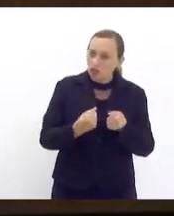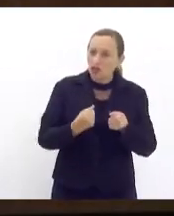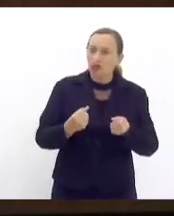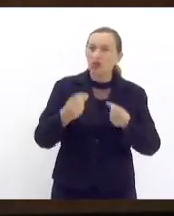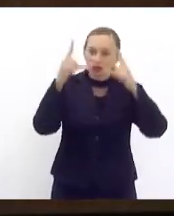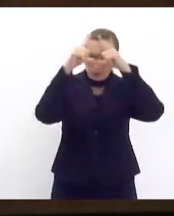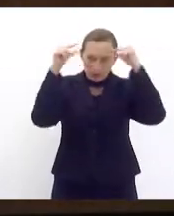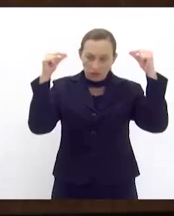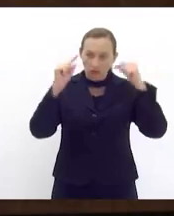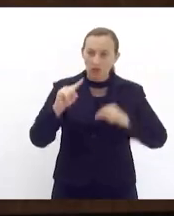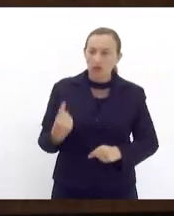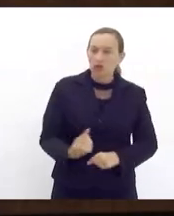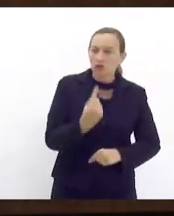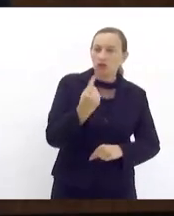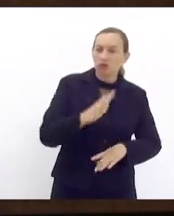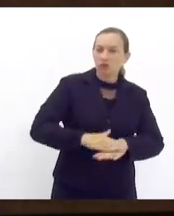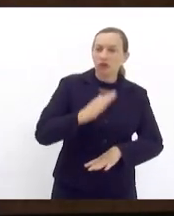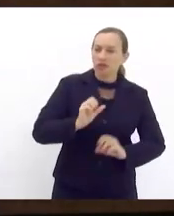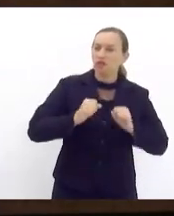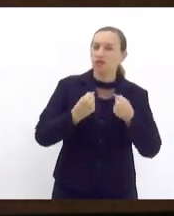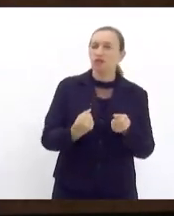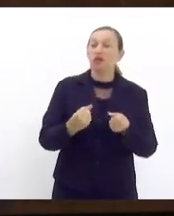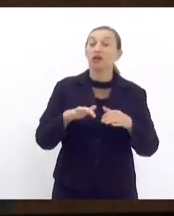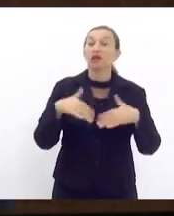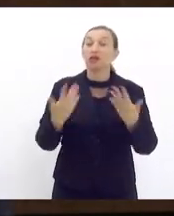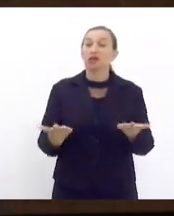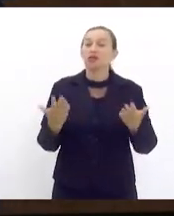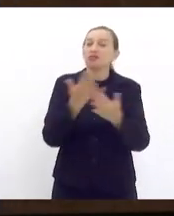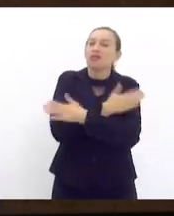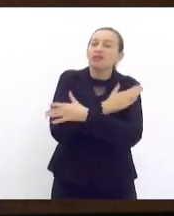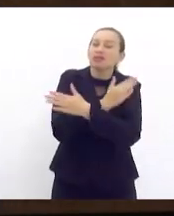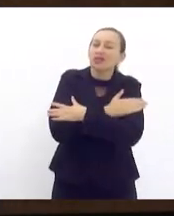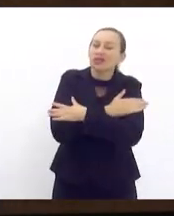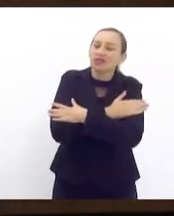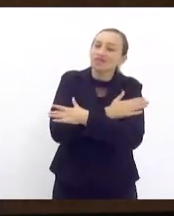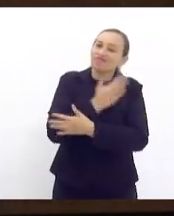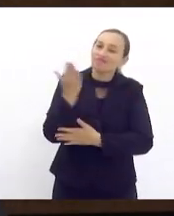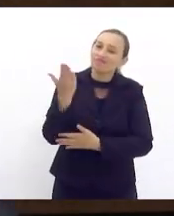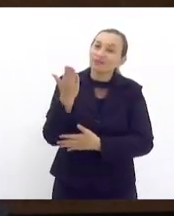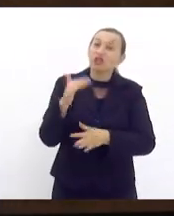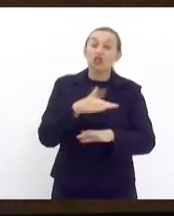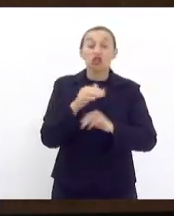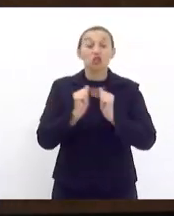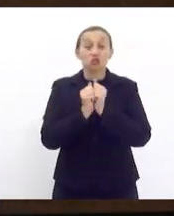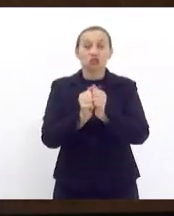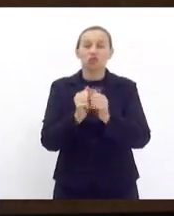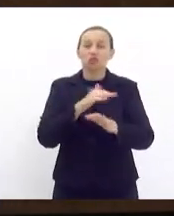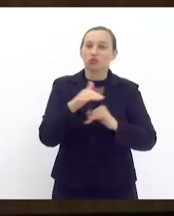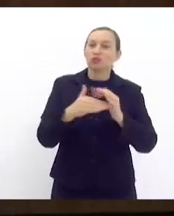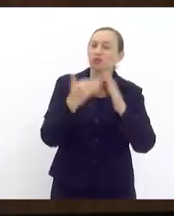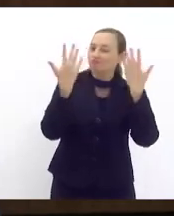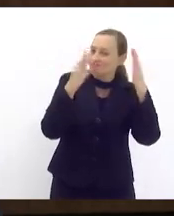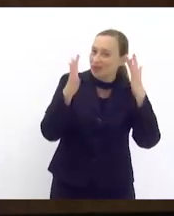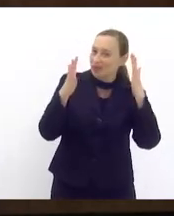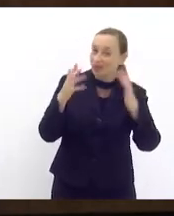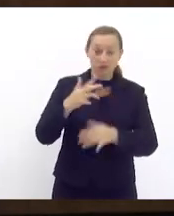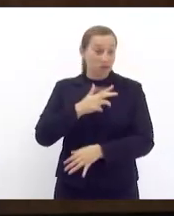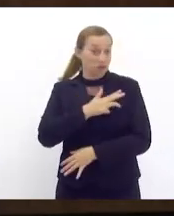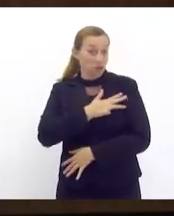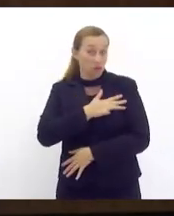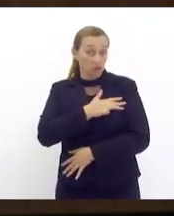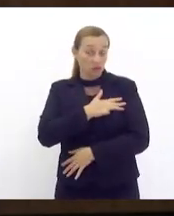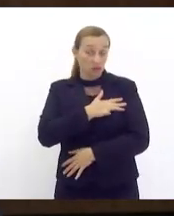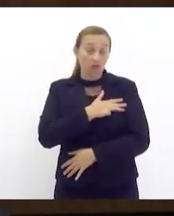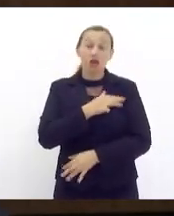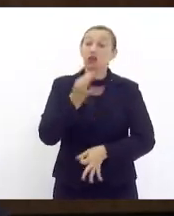Rejane foi uma das mais empenhadas então manda um abraço a ela e junto com todos saúde essa medida do Lula que garante